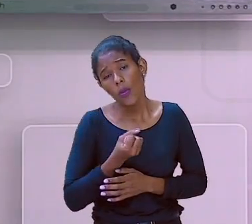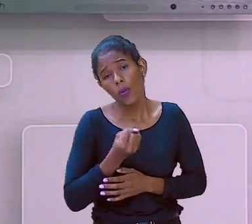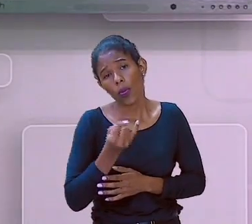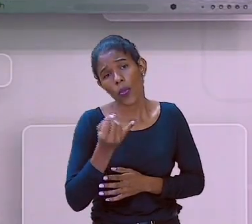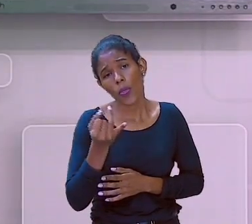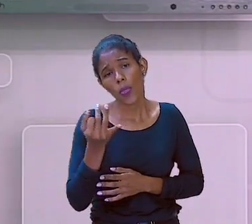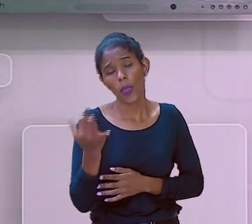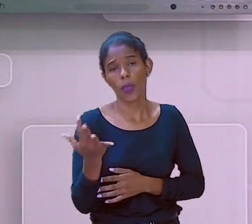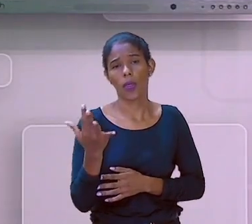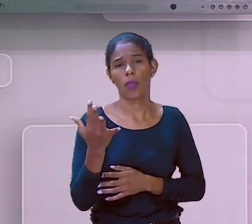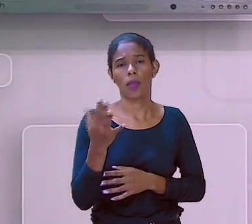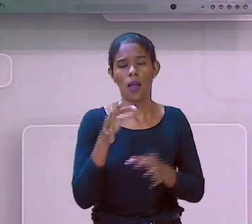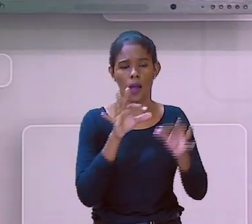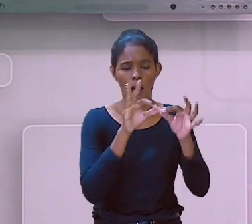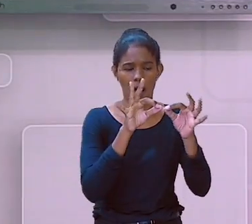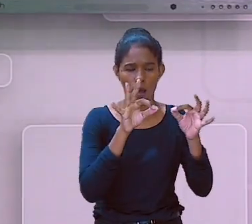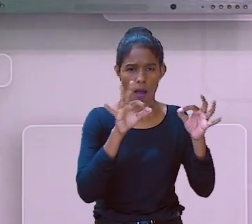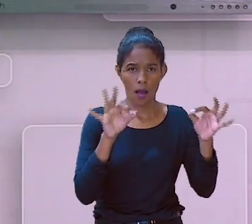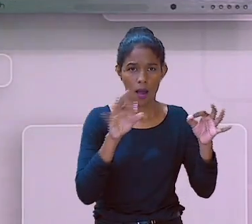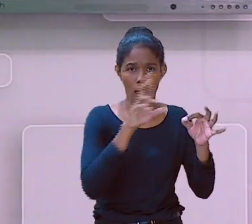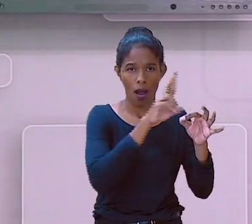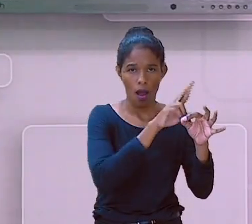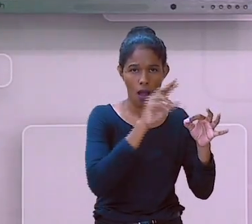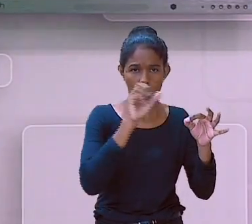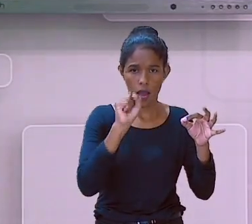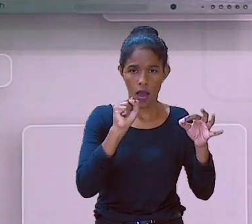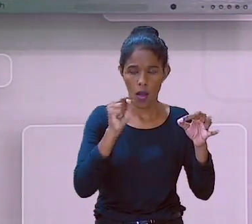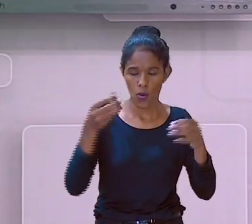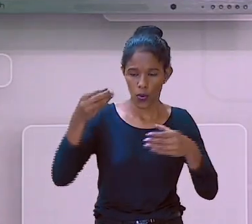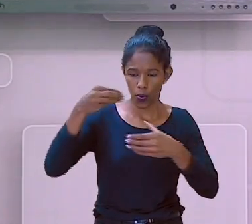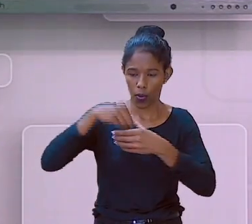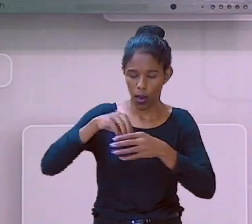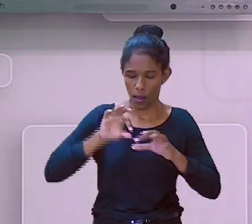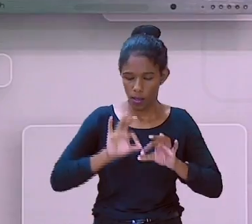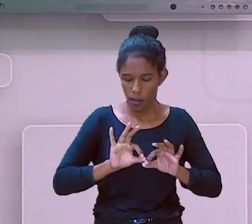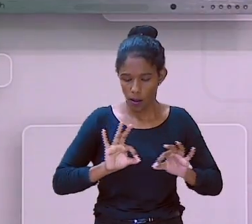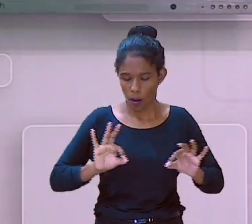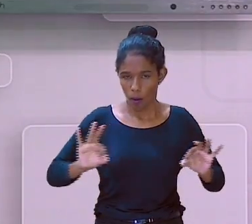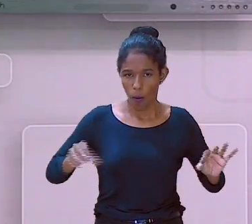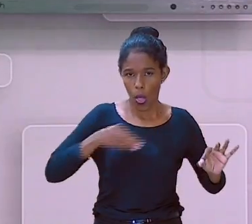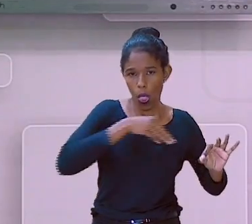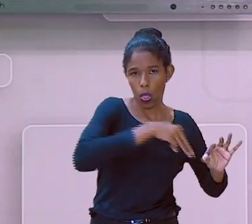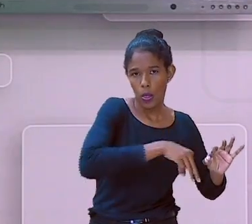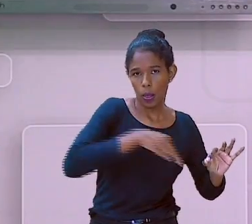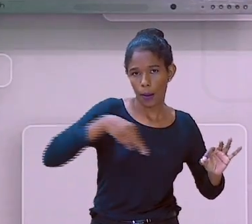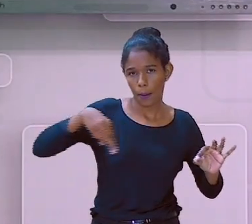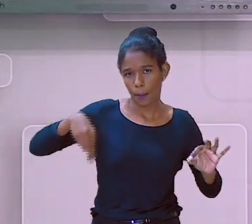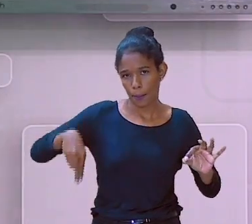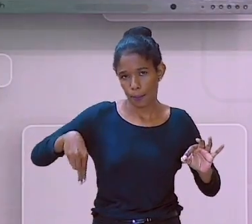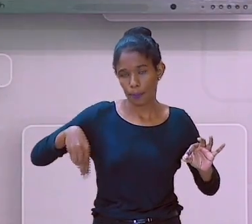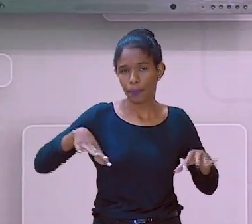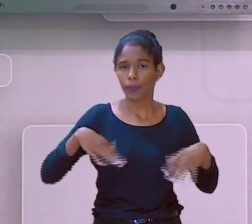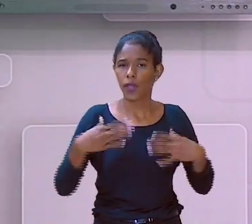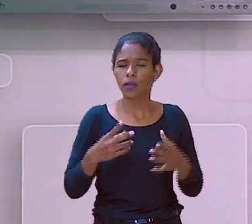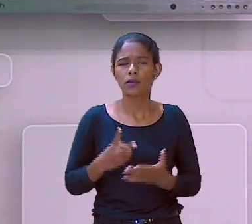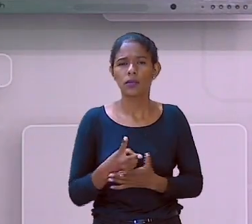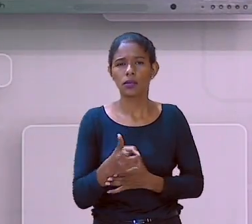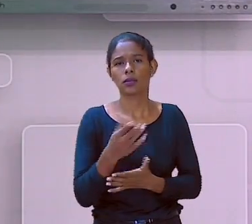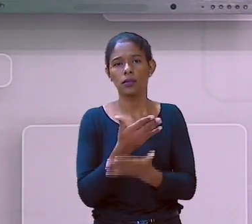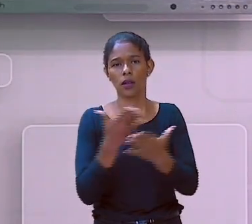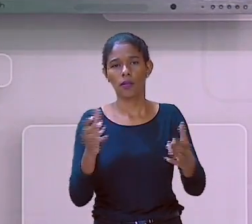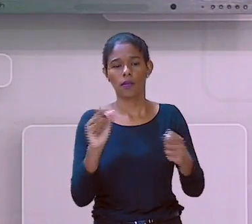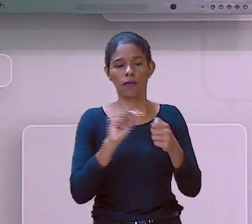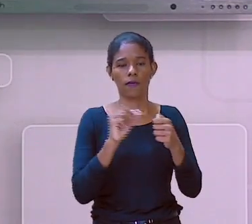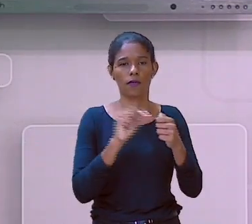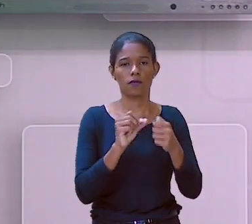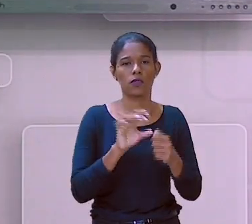MN, certo? Porque um é menor do que o outro. Então, sempre quando vocês forem verificar isso em casa, treine, pegue